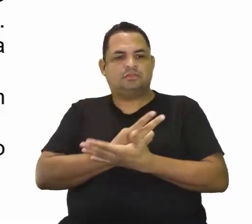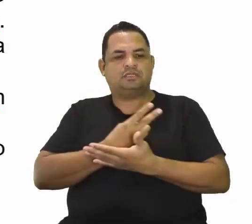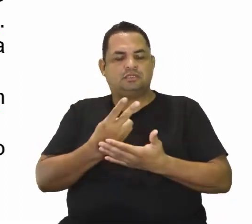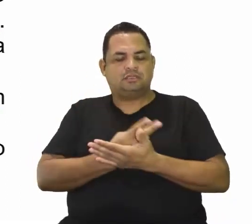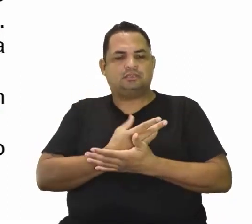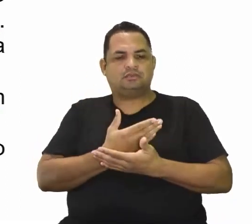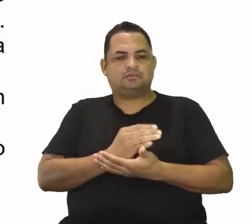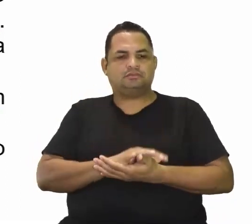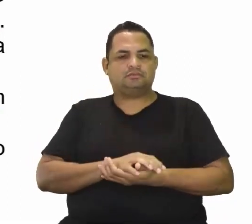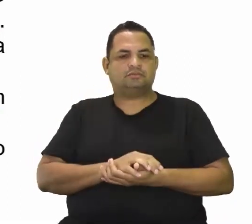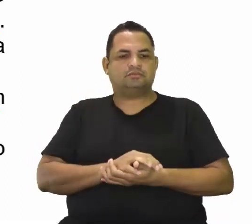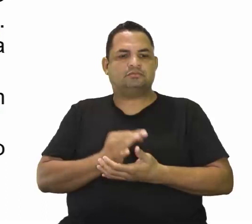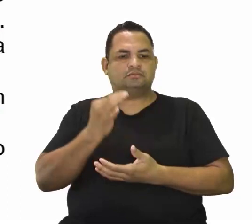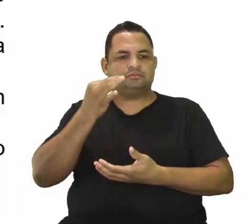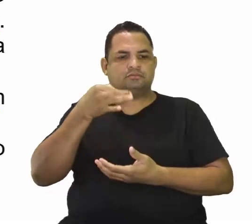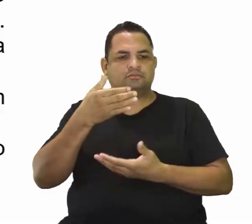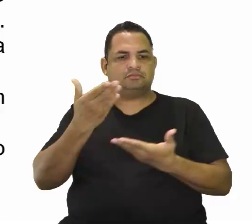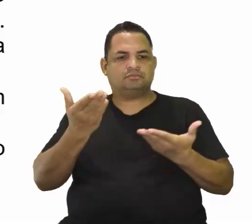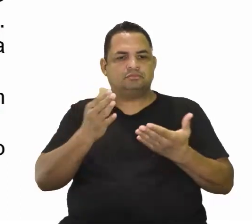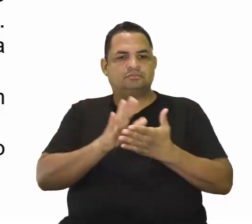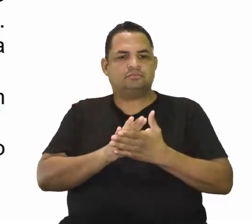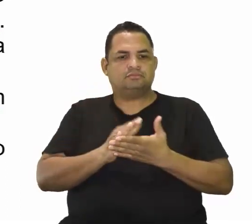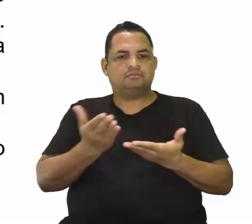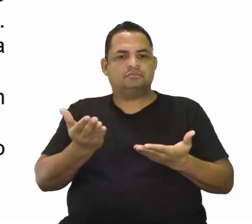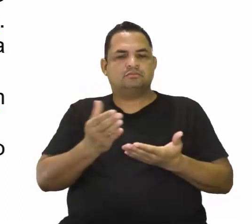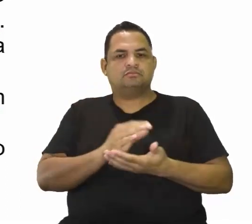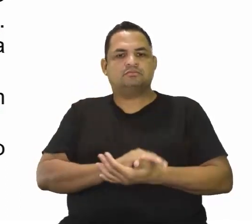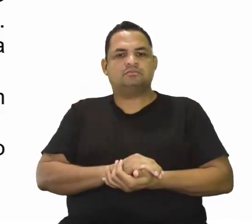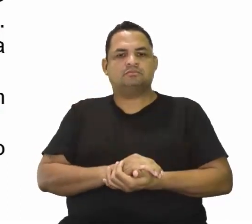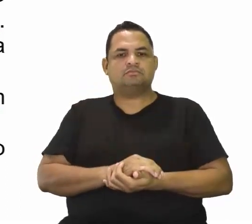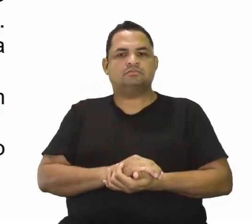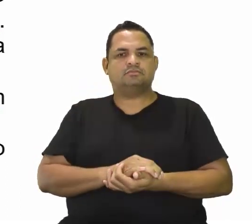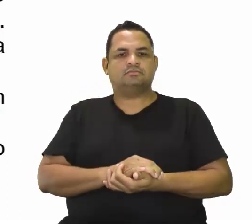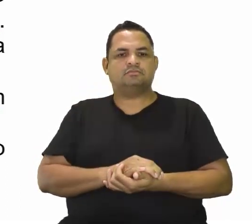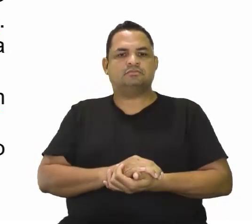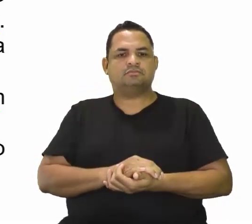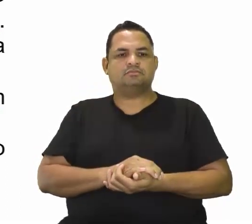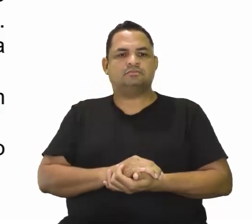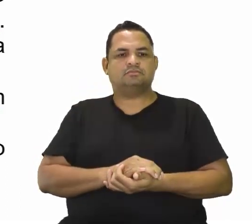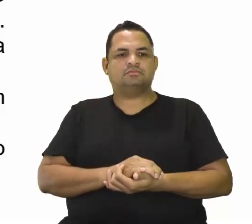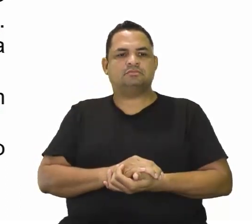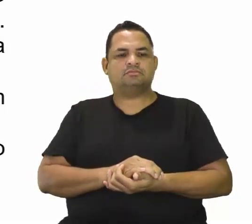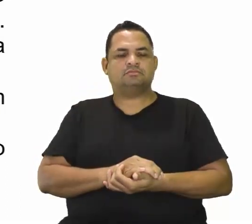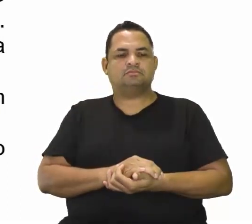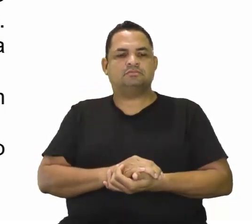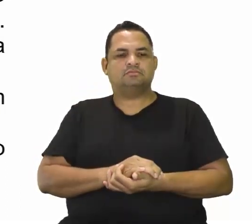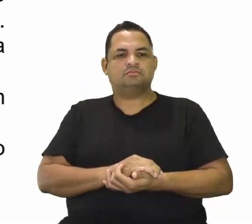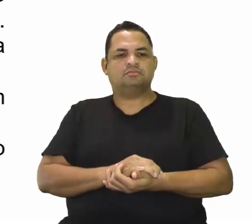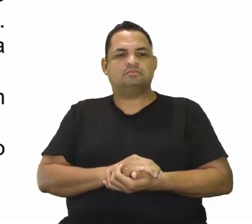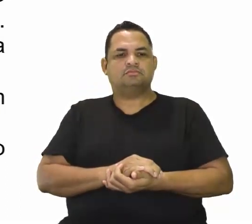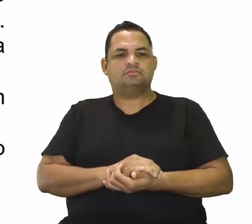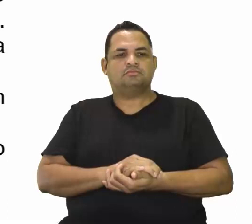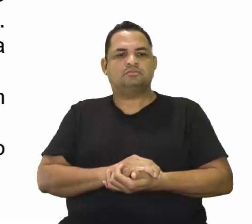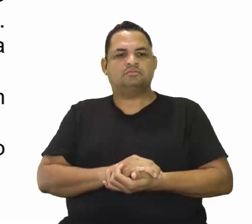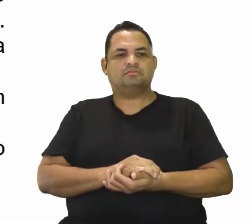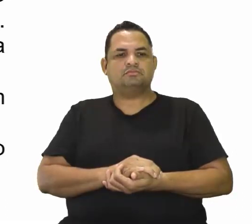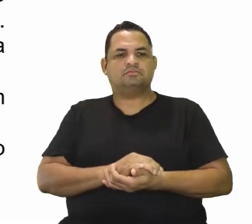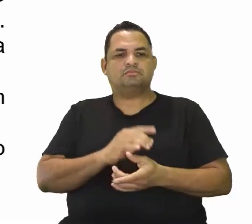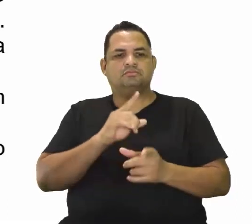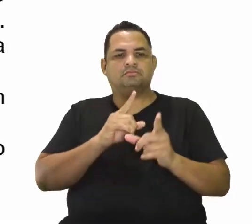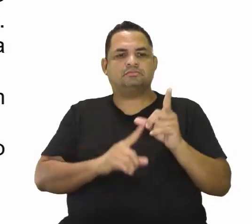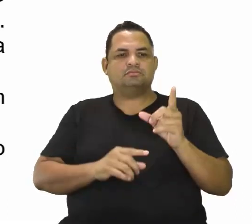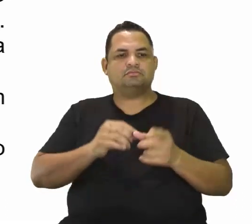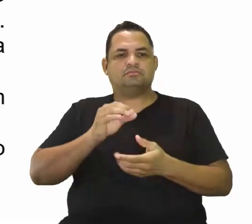errada. Perfeito? Podemos partir para a questão? Então vamos lá. Questão correta é a letra